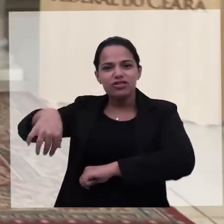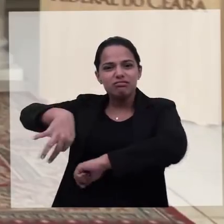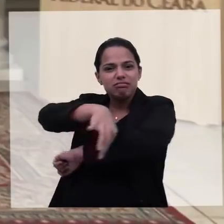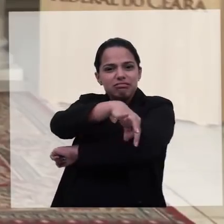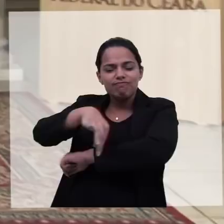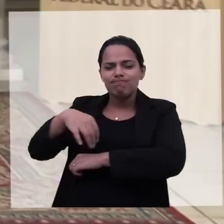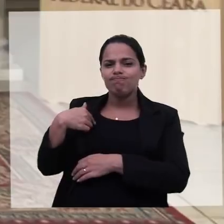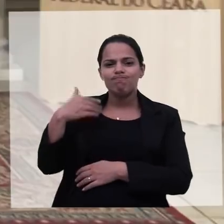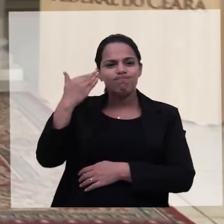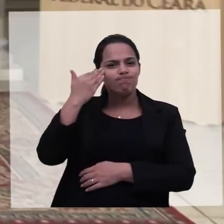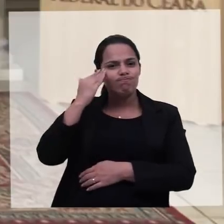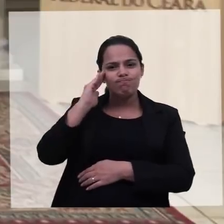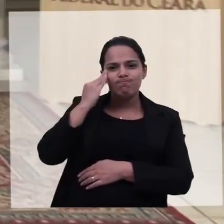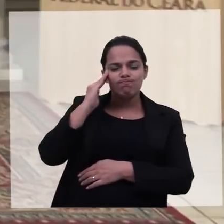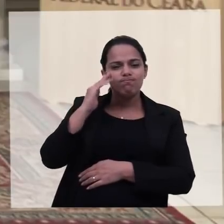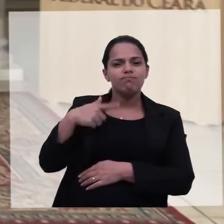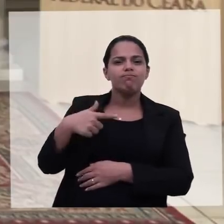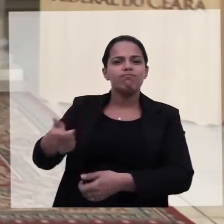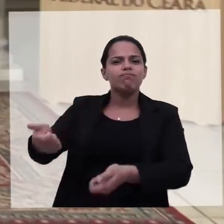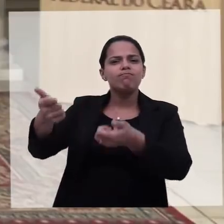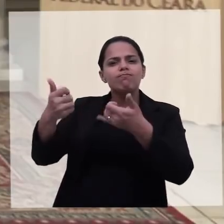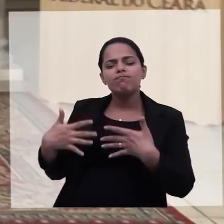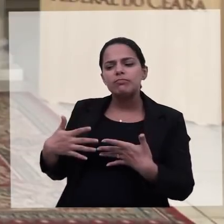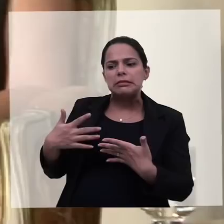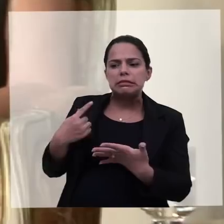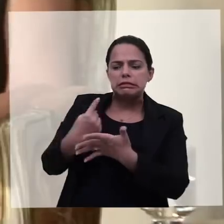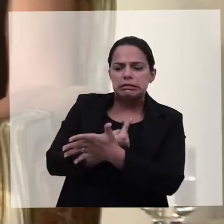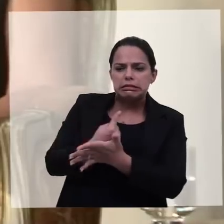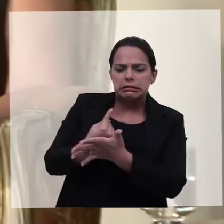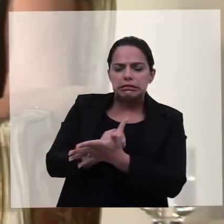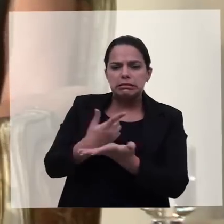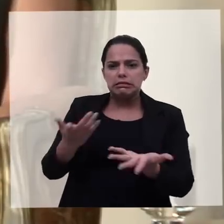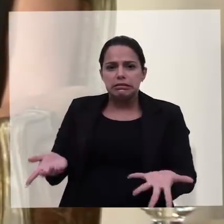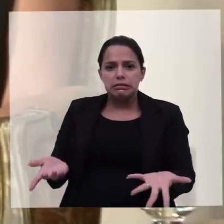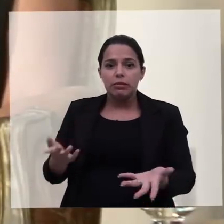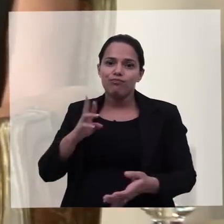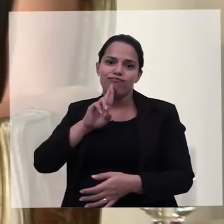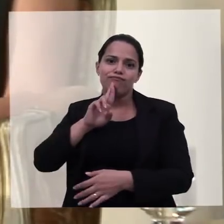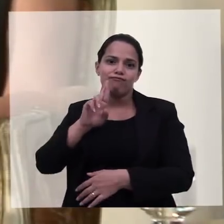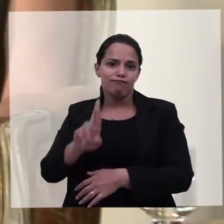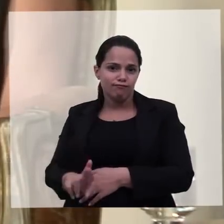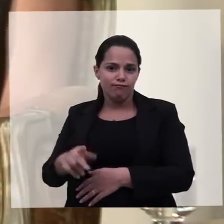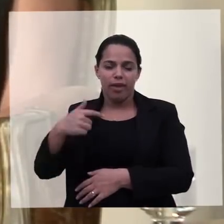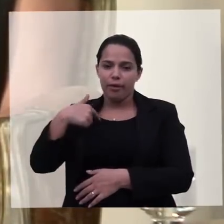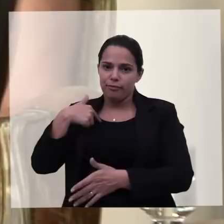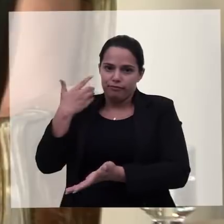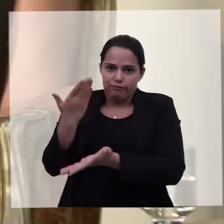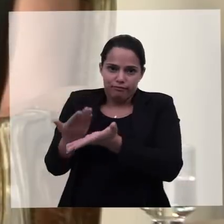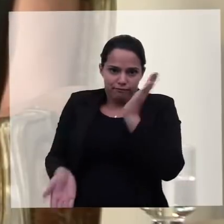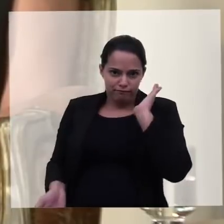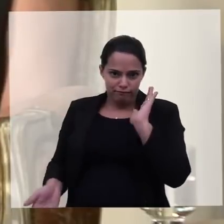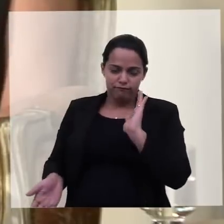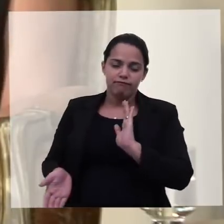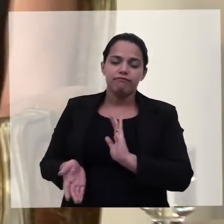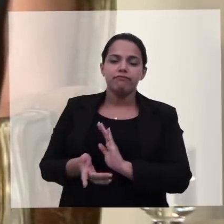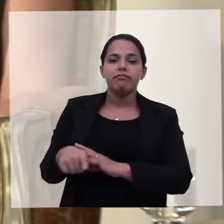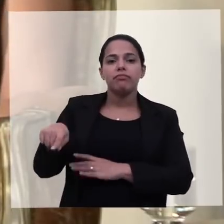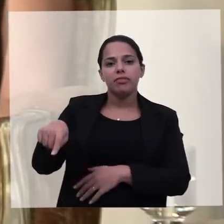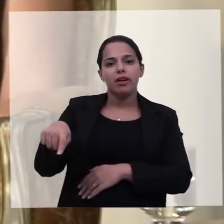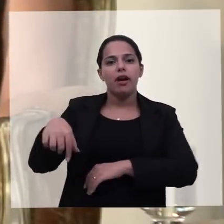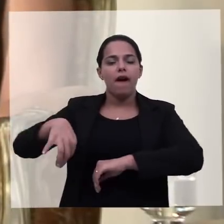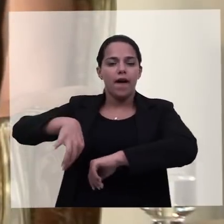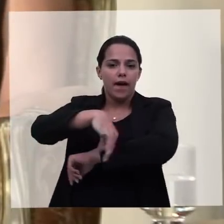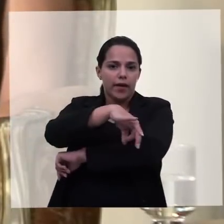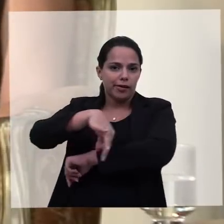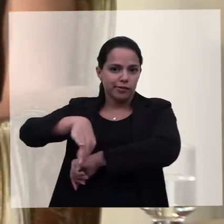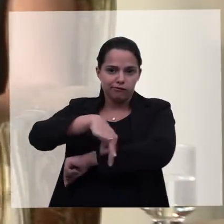eu não entendia de fato o que era que o teste queria. E não poderia ser outro resultado. Não fui aprovada no